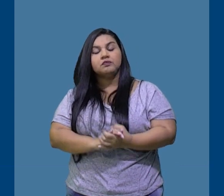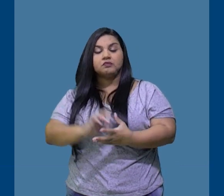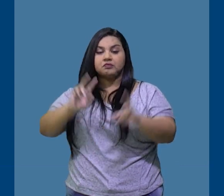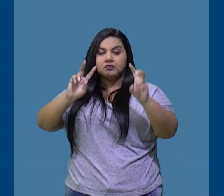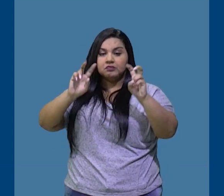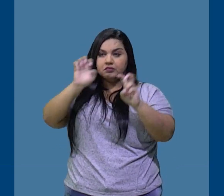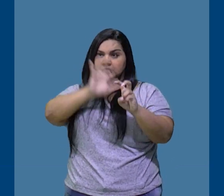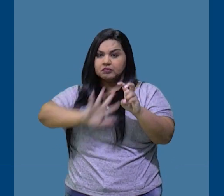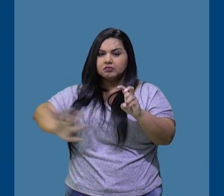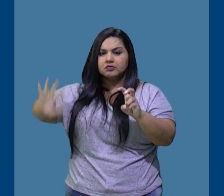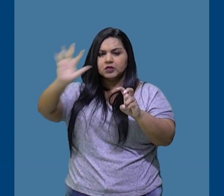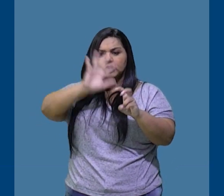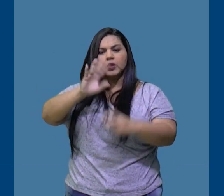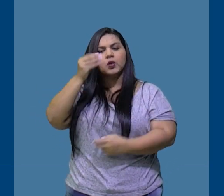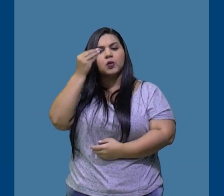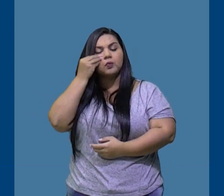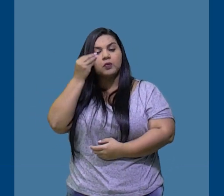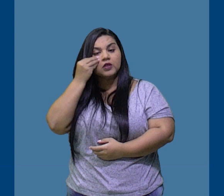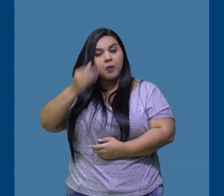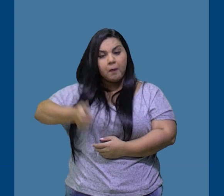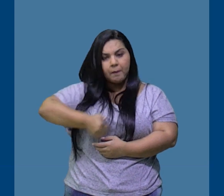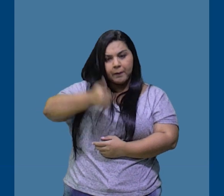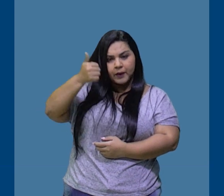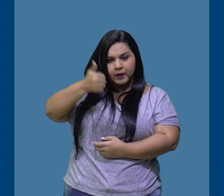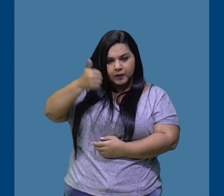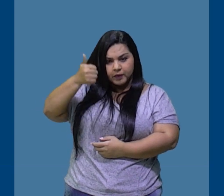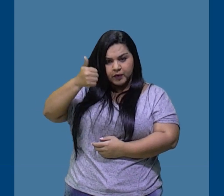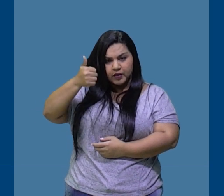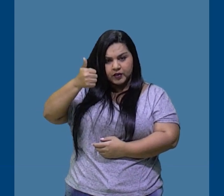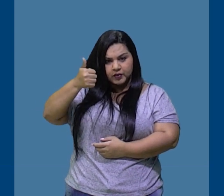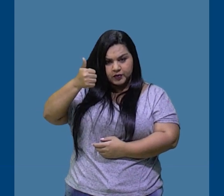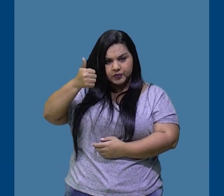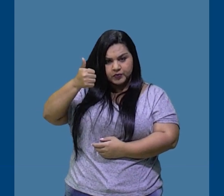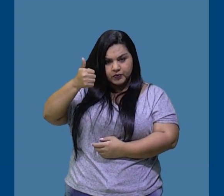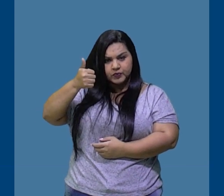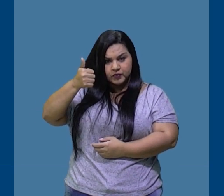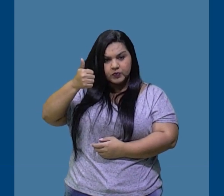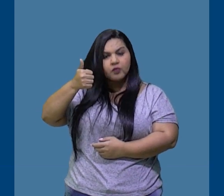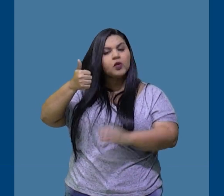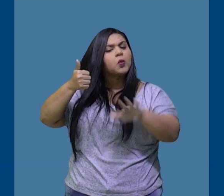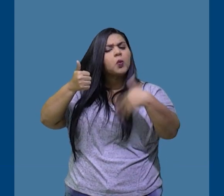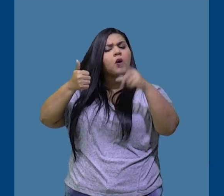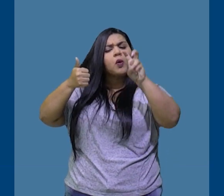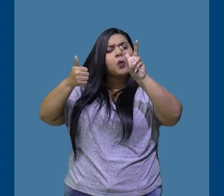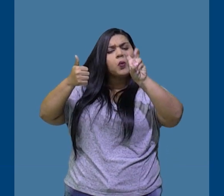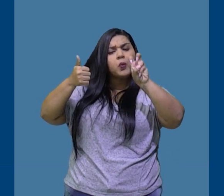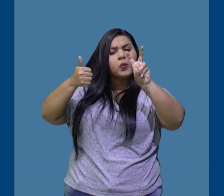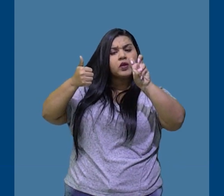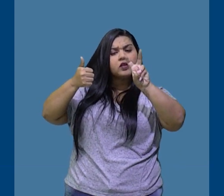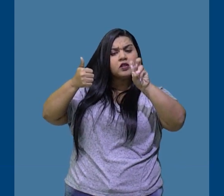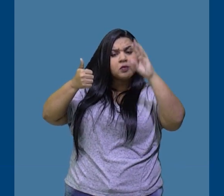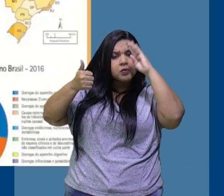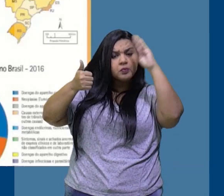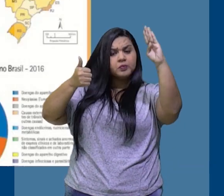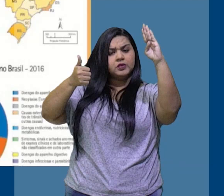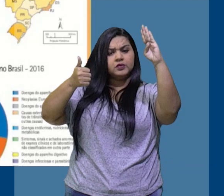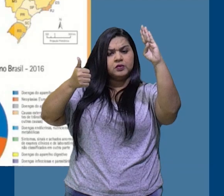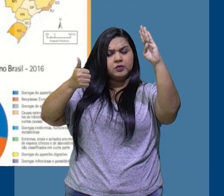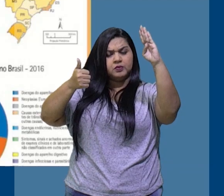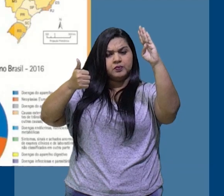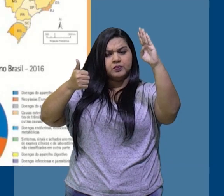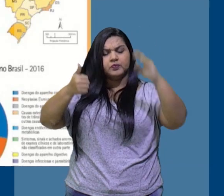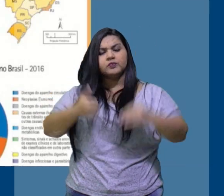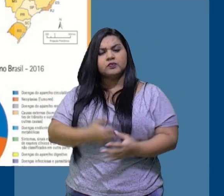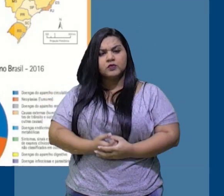vai observar primeiramente esse elemento, né? Esse elemento número 1, que é o título, né? Então, a gente tem aí